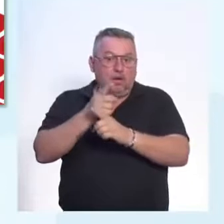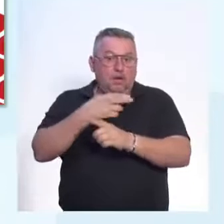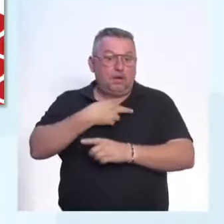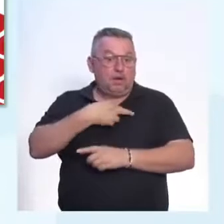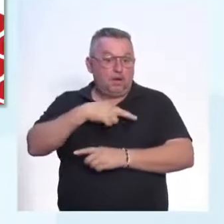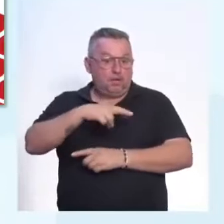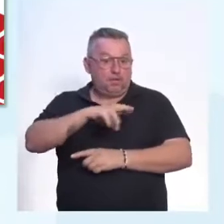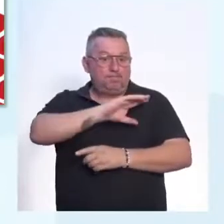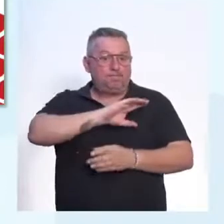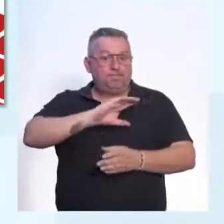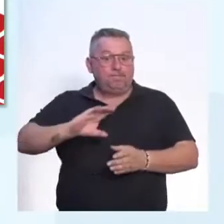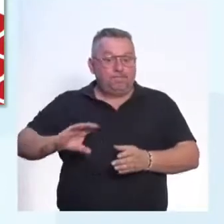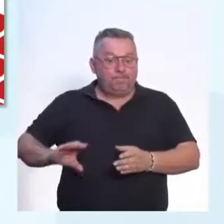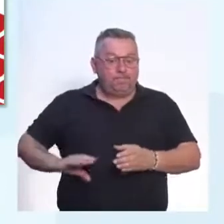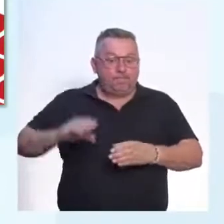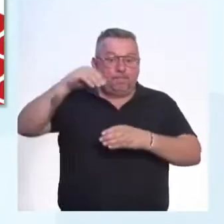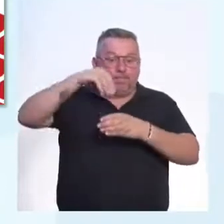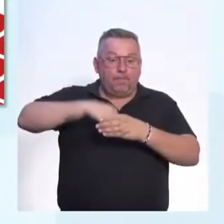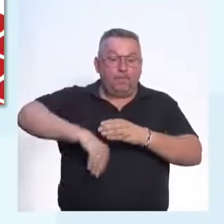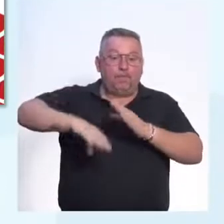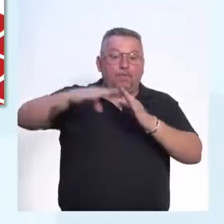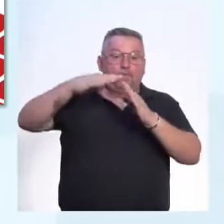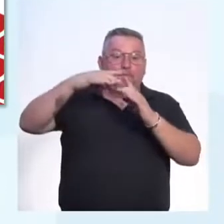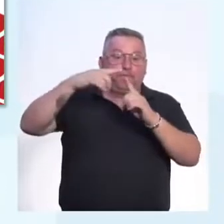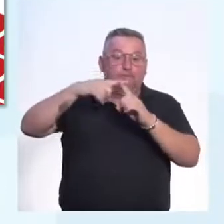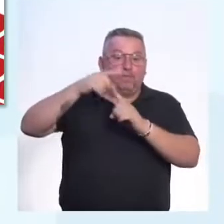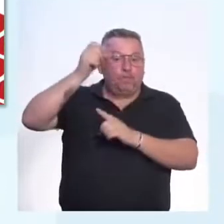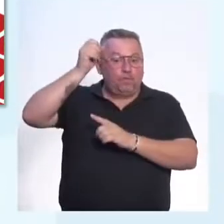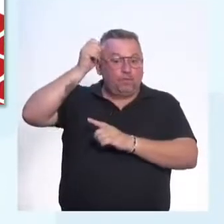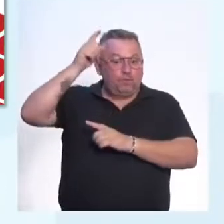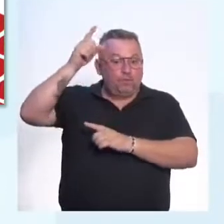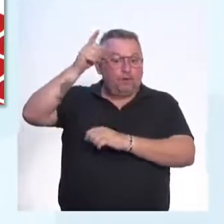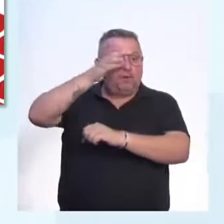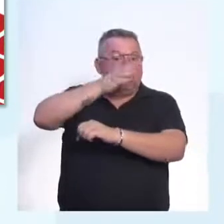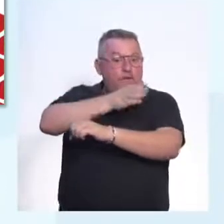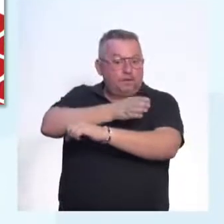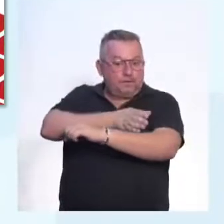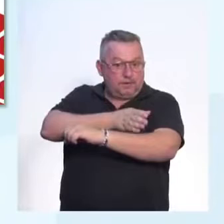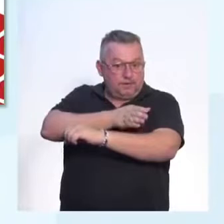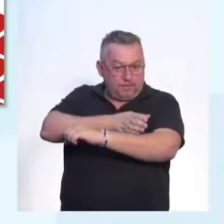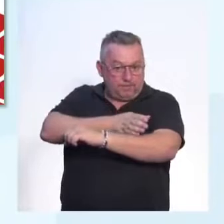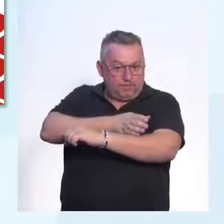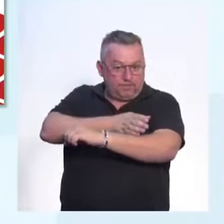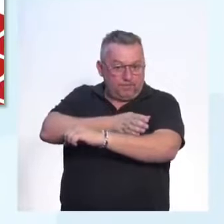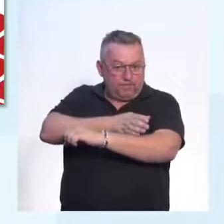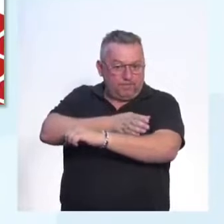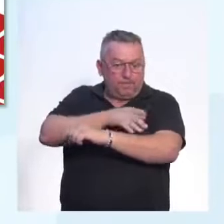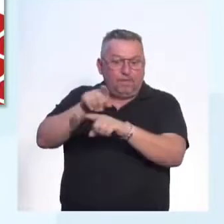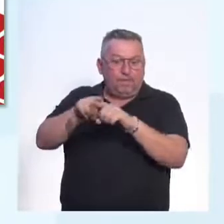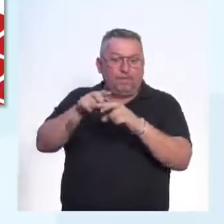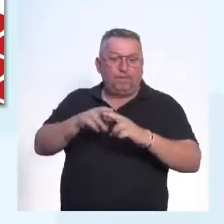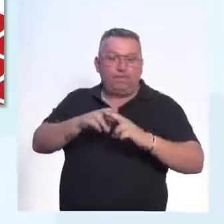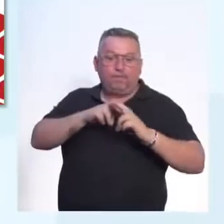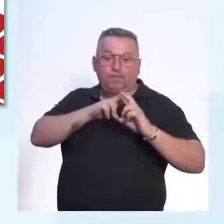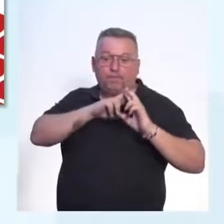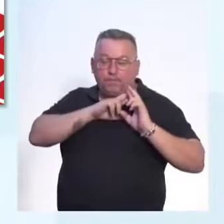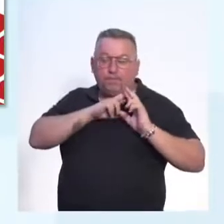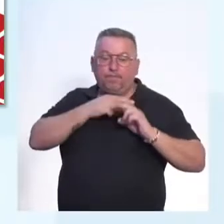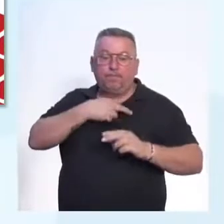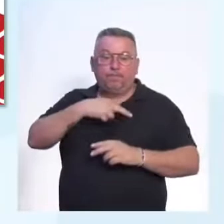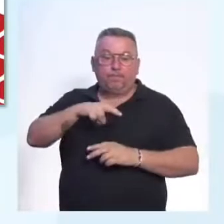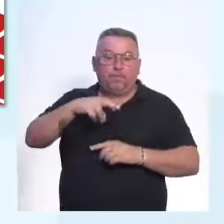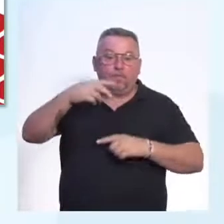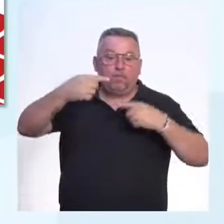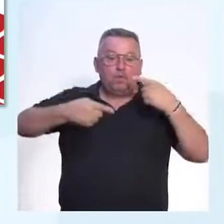da religião cristã, dos mosteiros e da cultura na Idade Média. o papel das religiões na